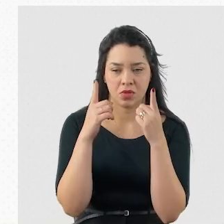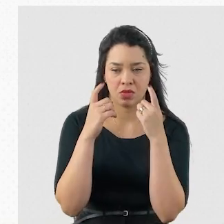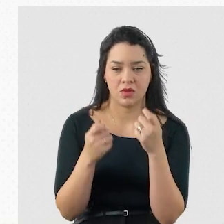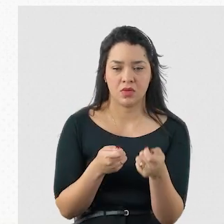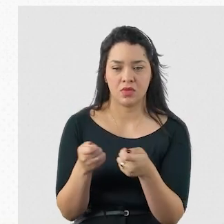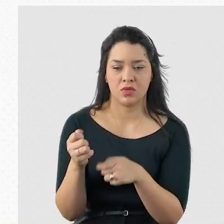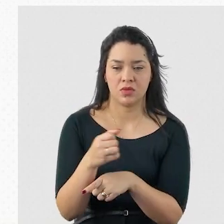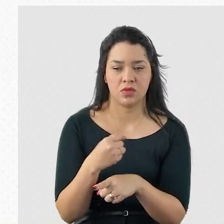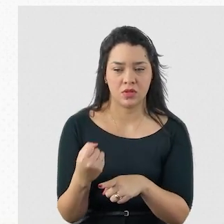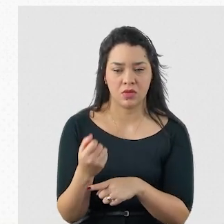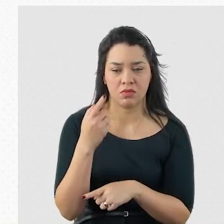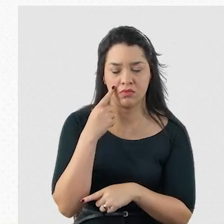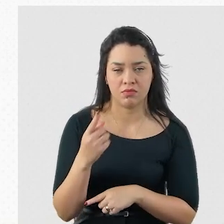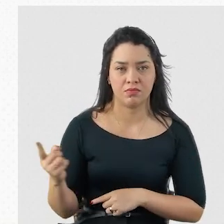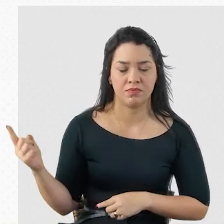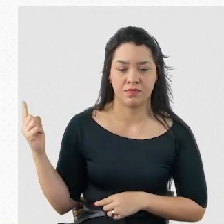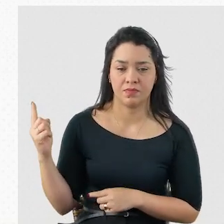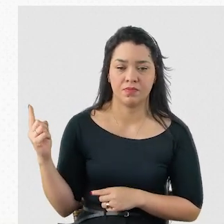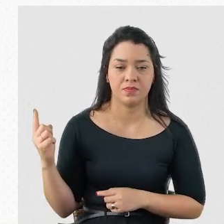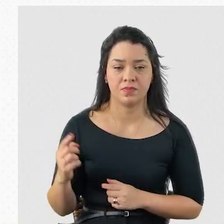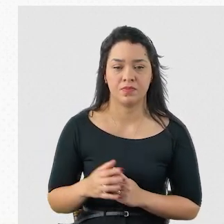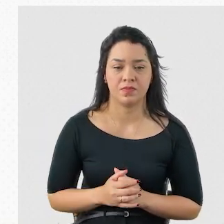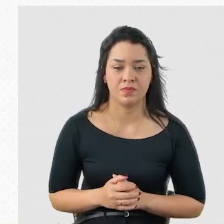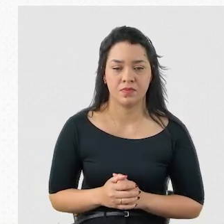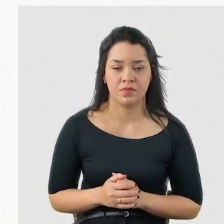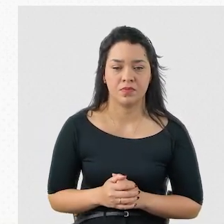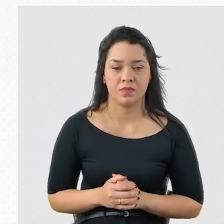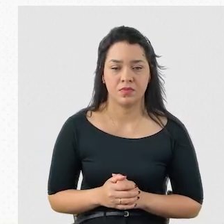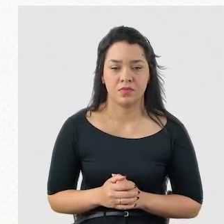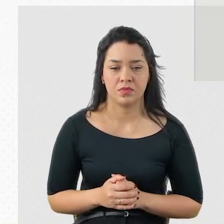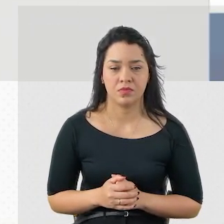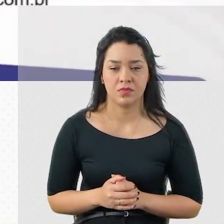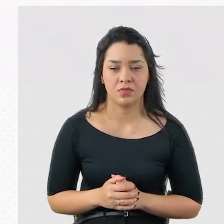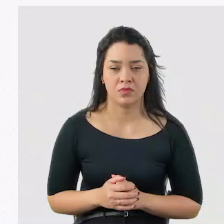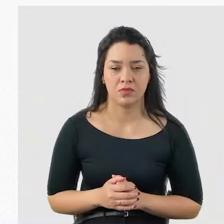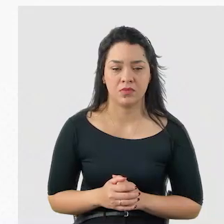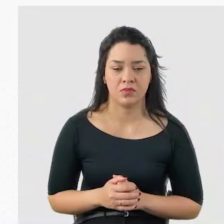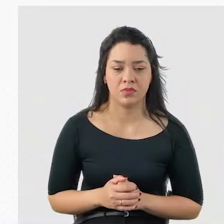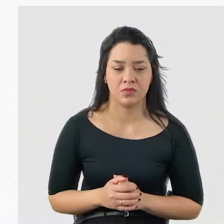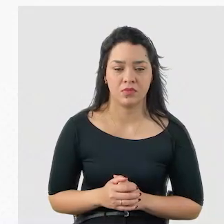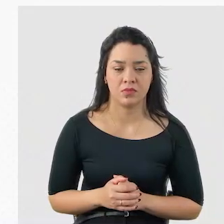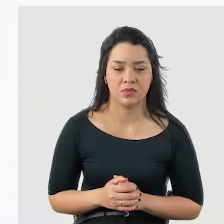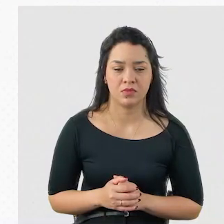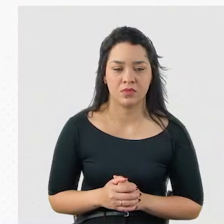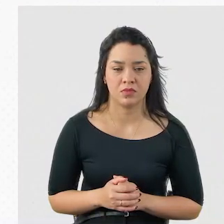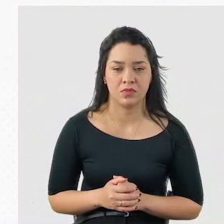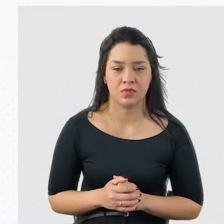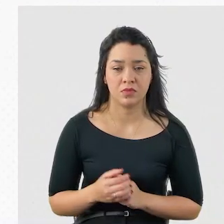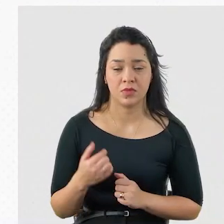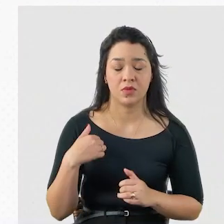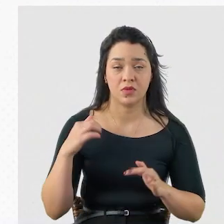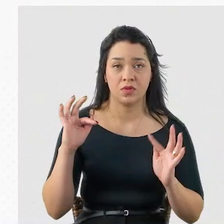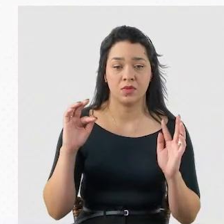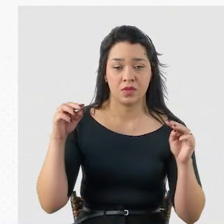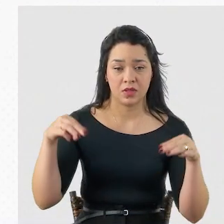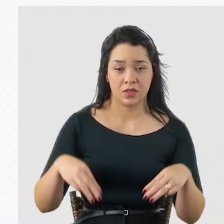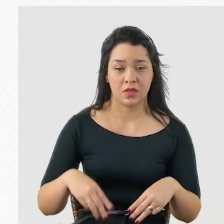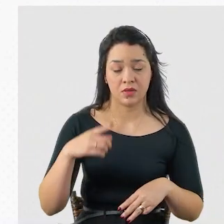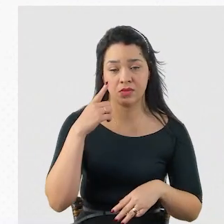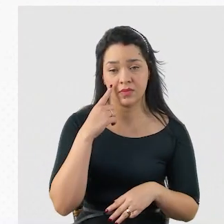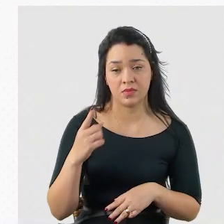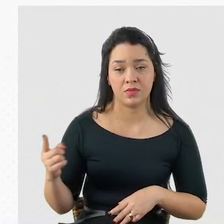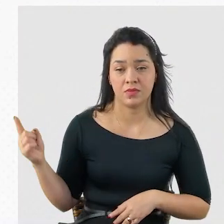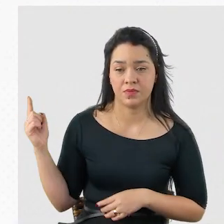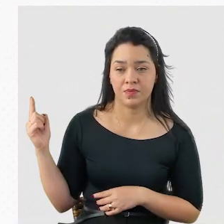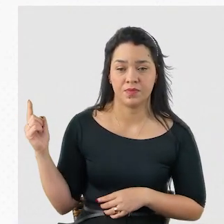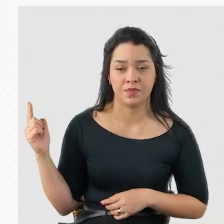social como legados, né, que vêm desde a época de pensamentos sociais. E vou finalizar aqui com Uma História